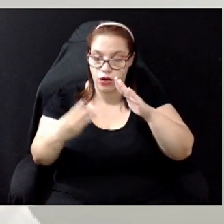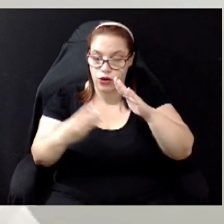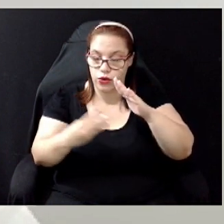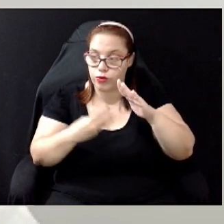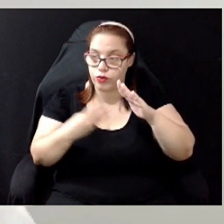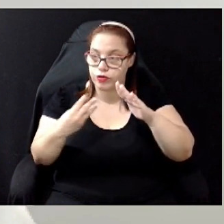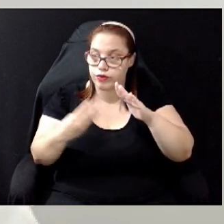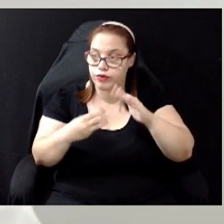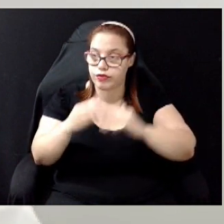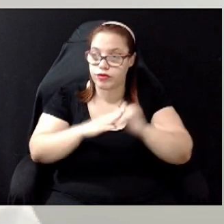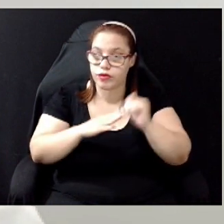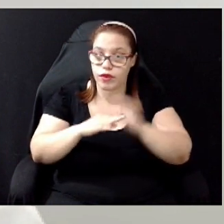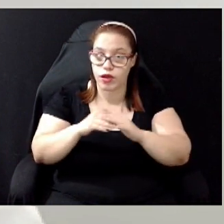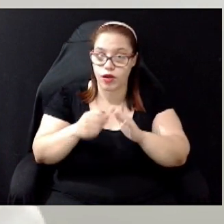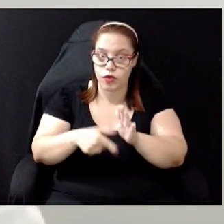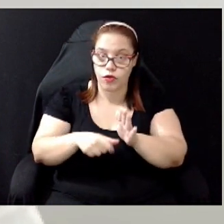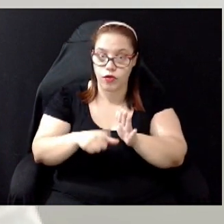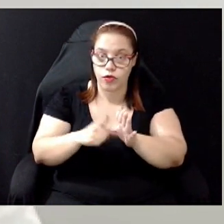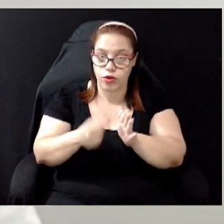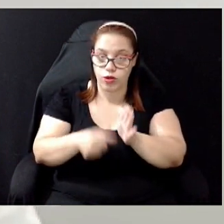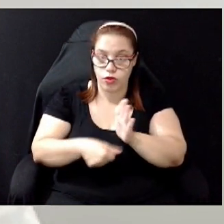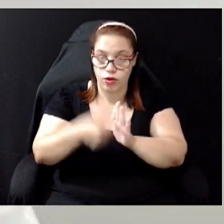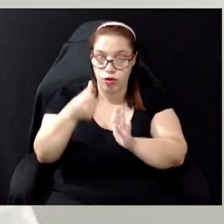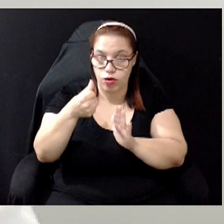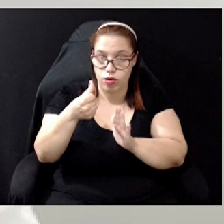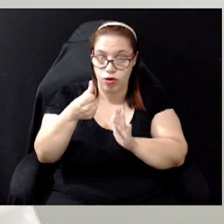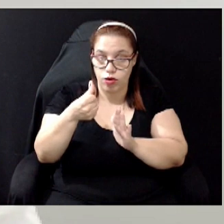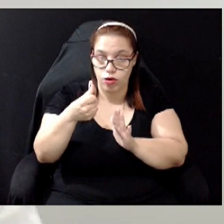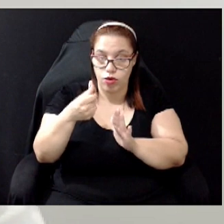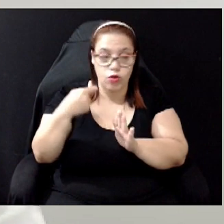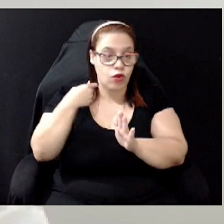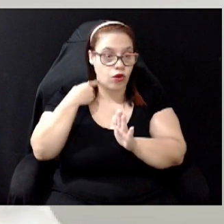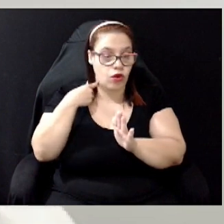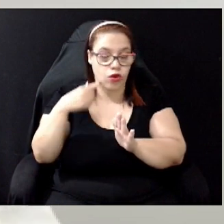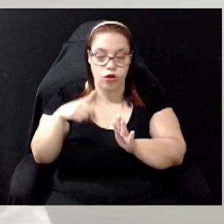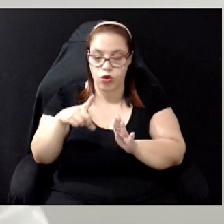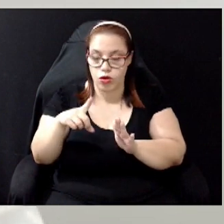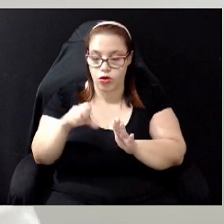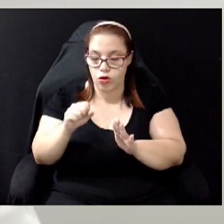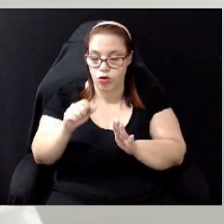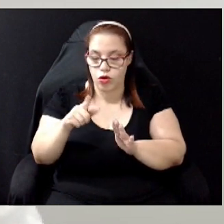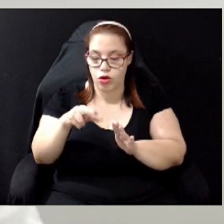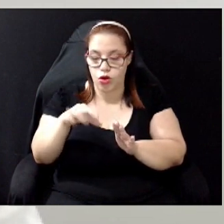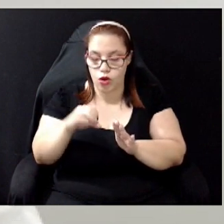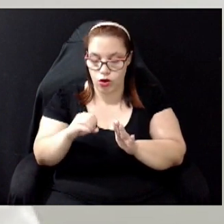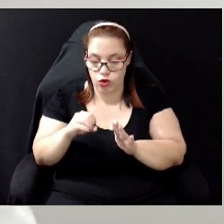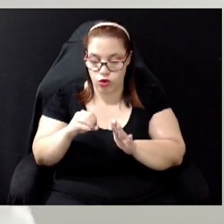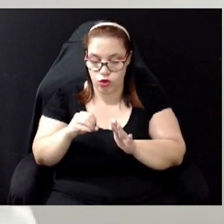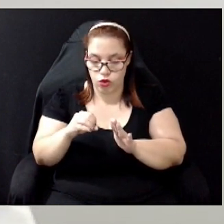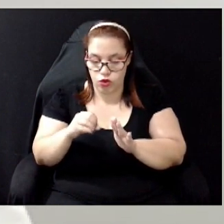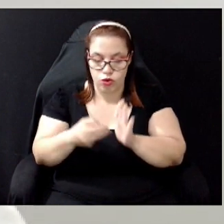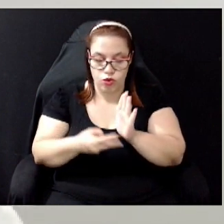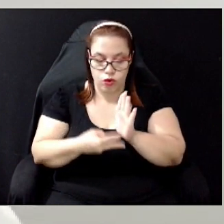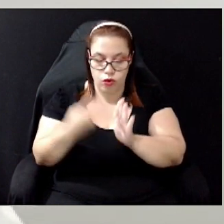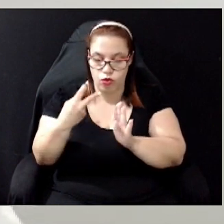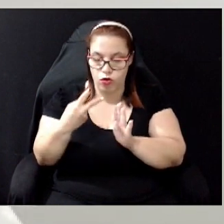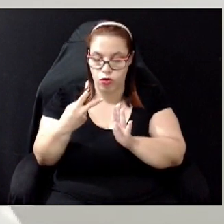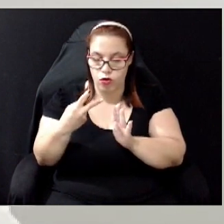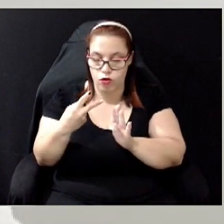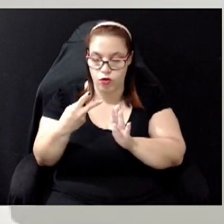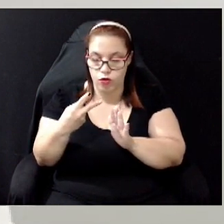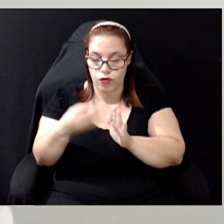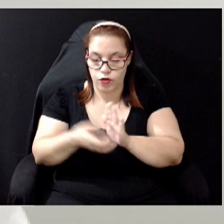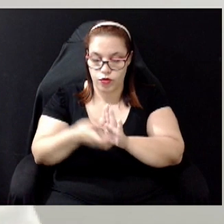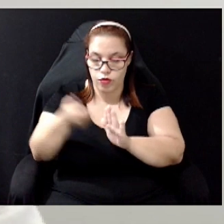ou seja, o tratamento primário só retira os resíduos sólidos, os grossos. O tratamento